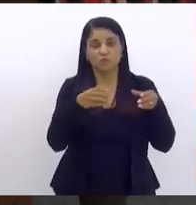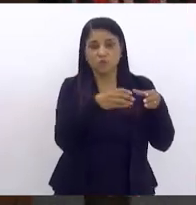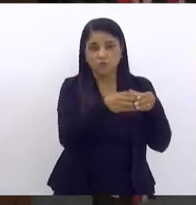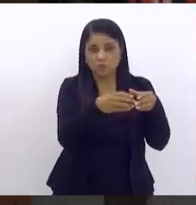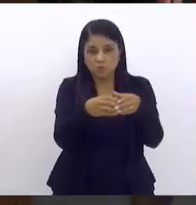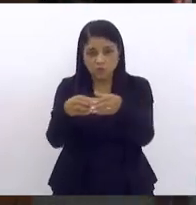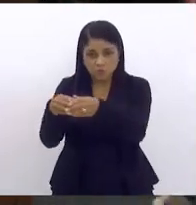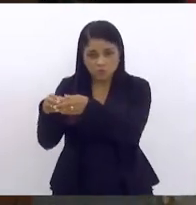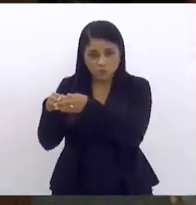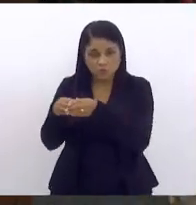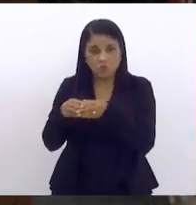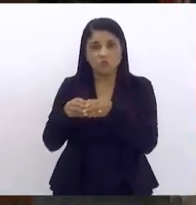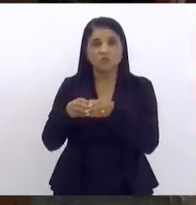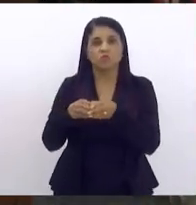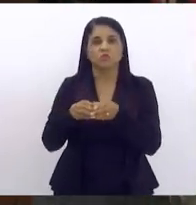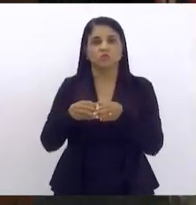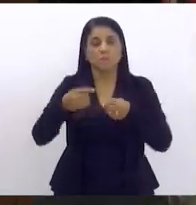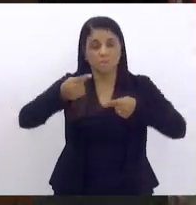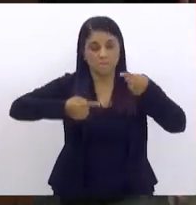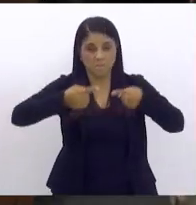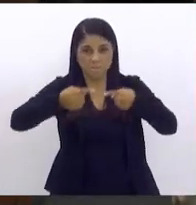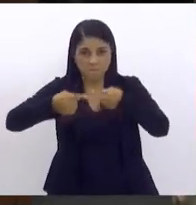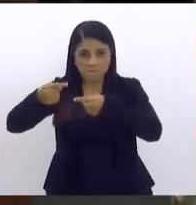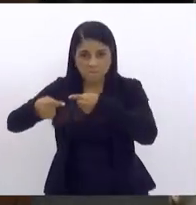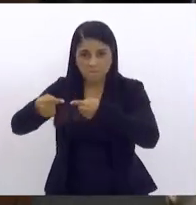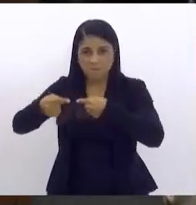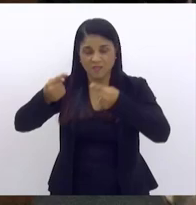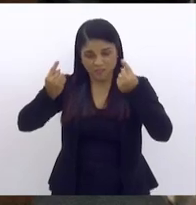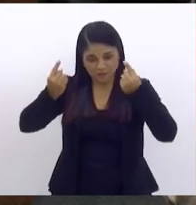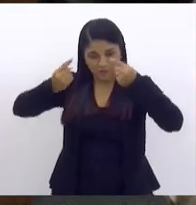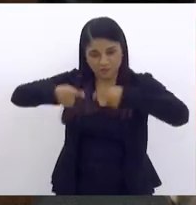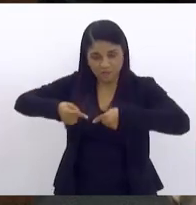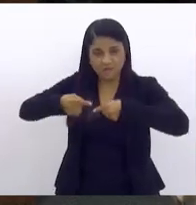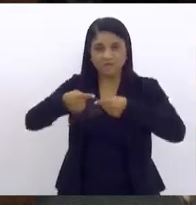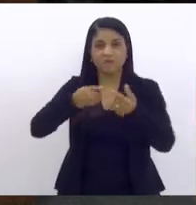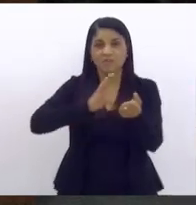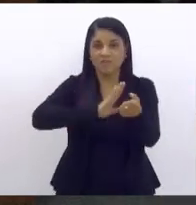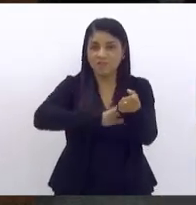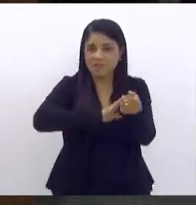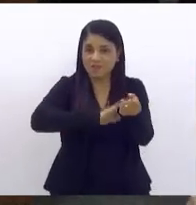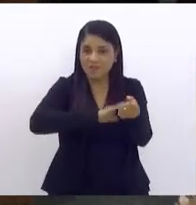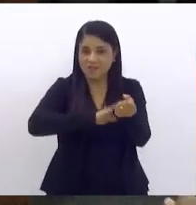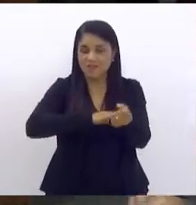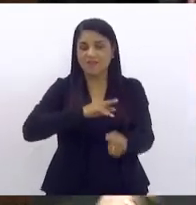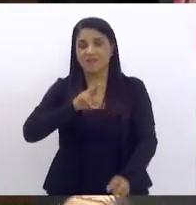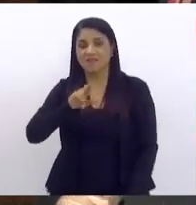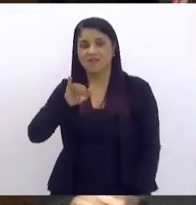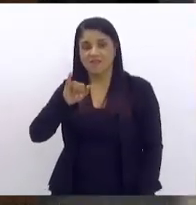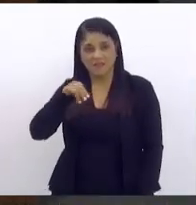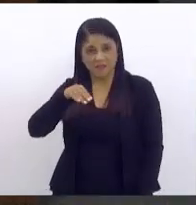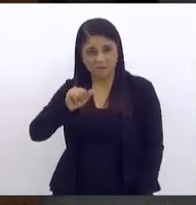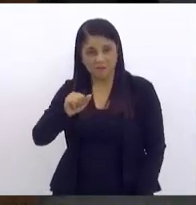rima educacionais demonstram aí uma oportunidade da nossa juventude, em